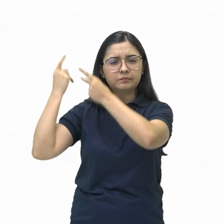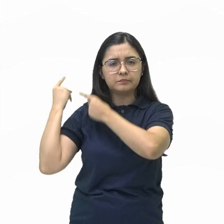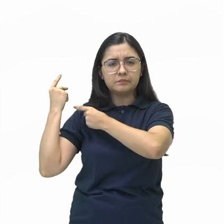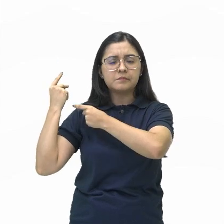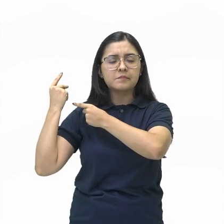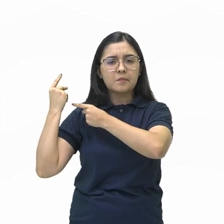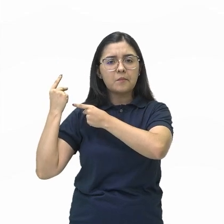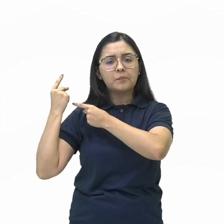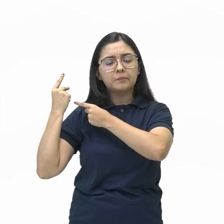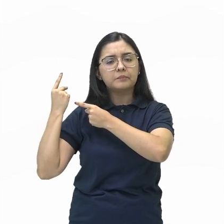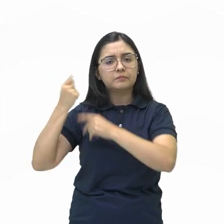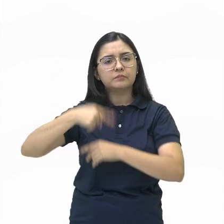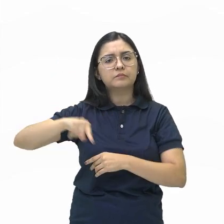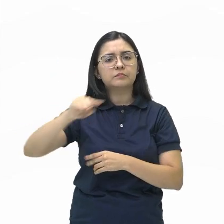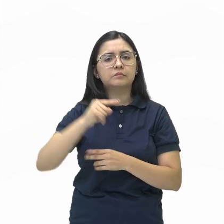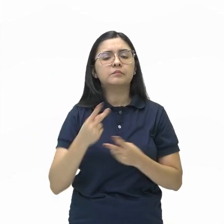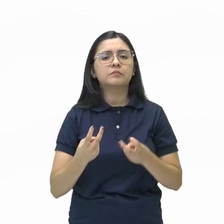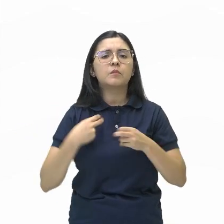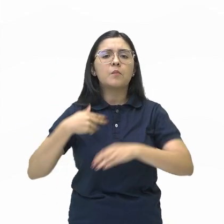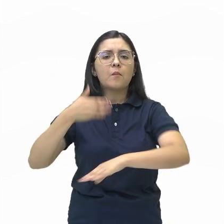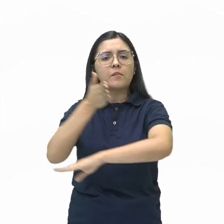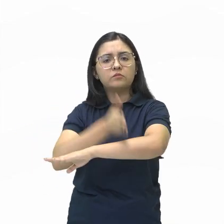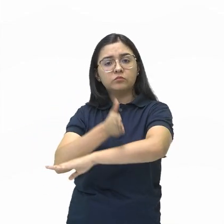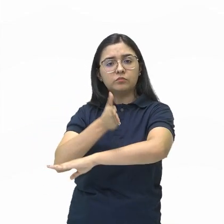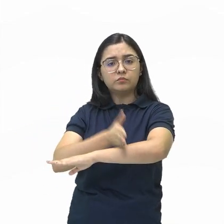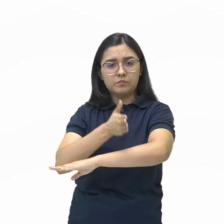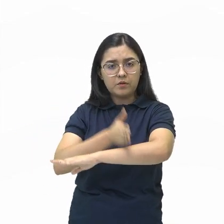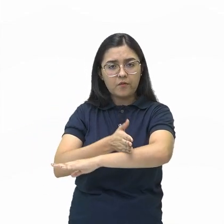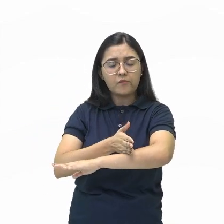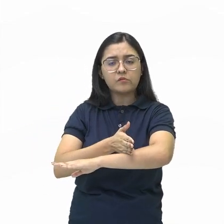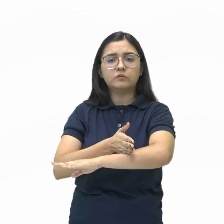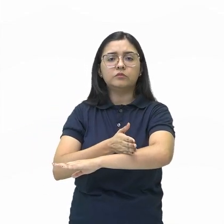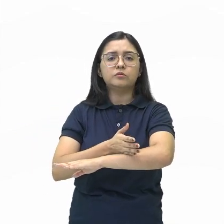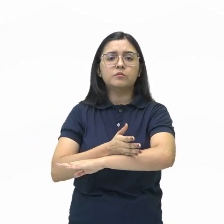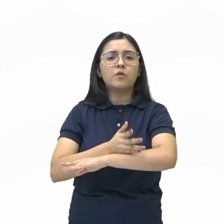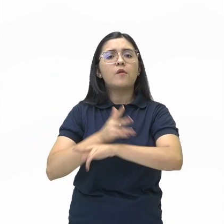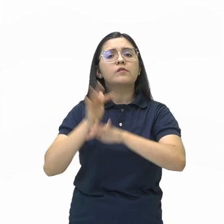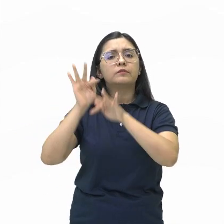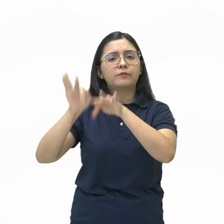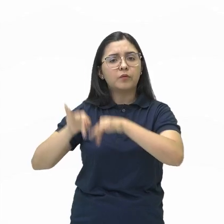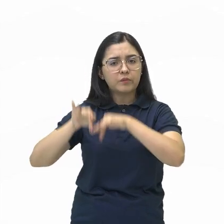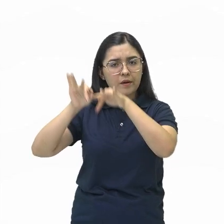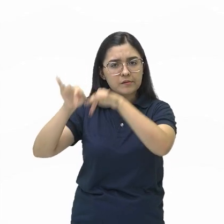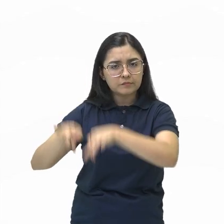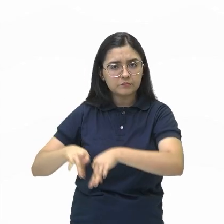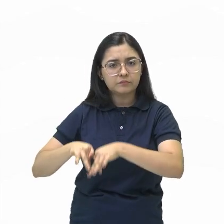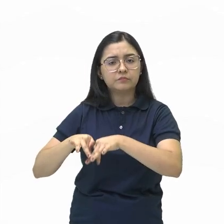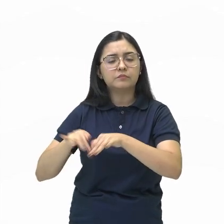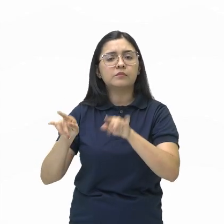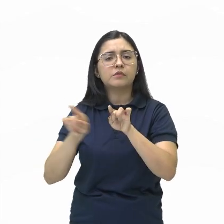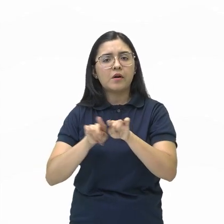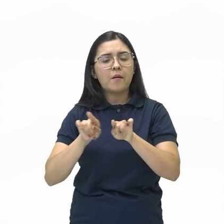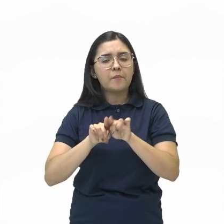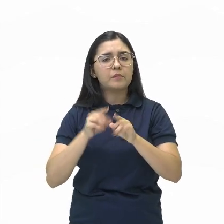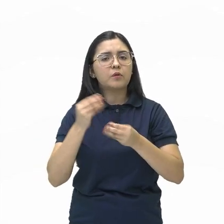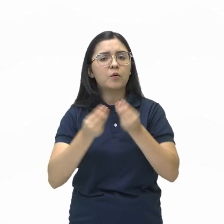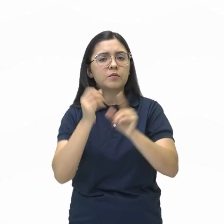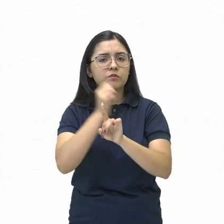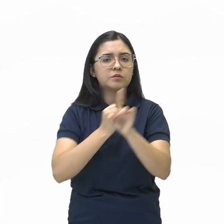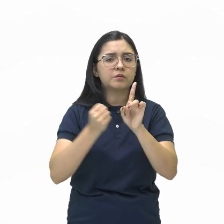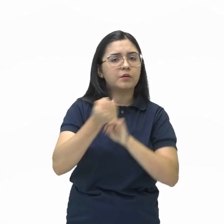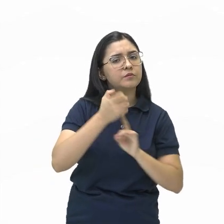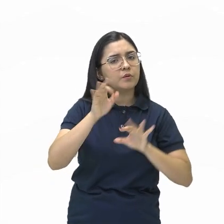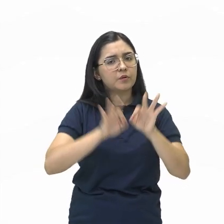antiguidade, então vocês vão ver ali chegar na Idade Média, né, o feudalismo, as formas de organização